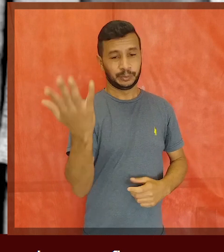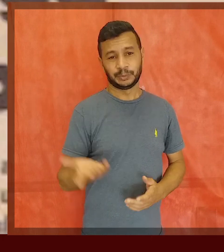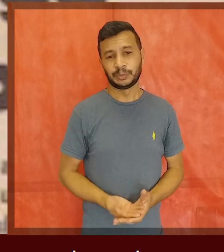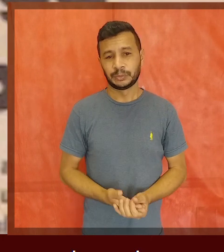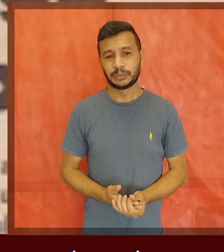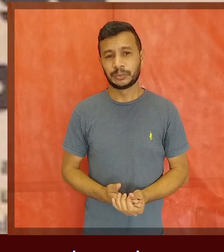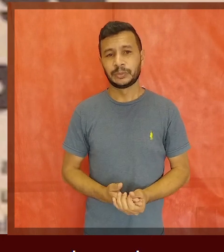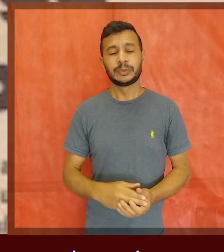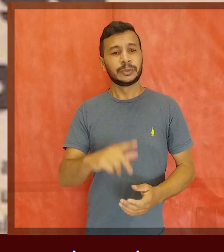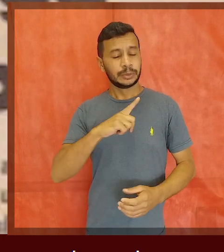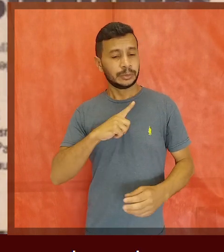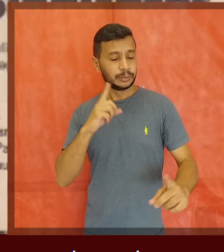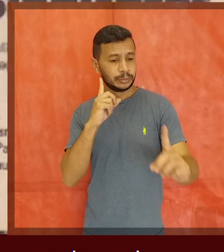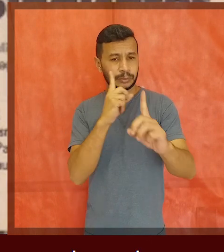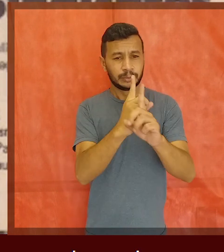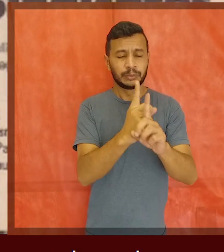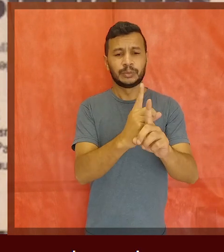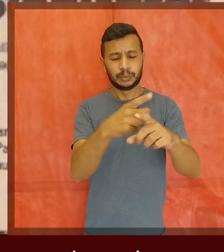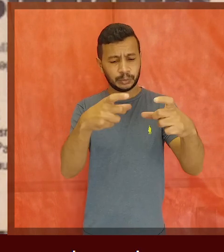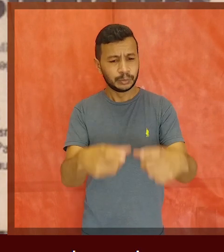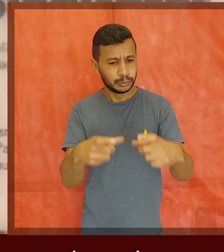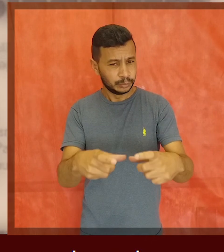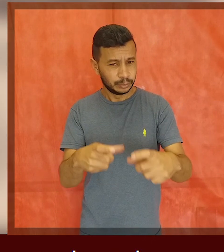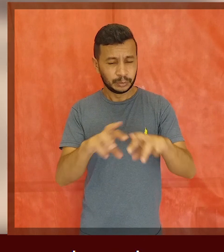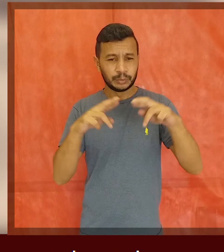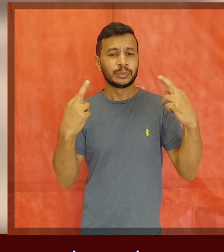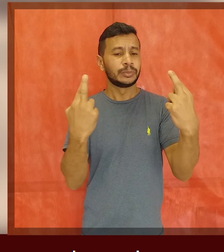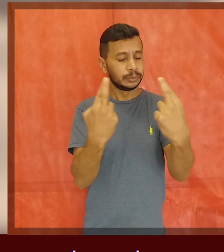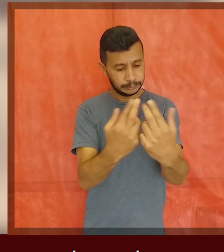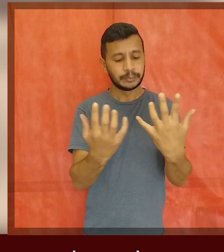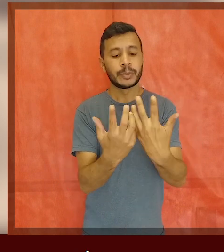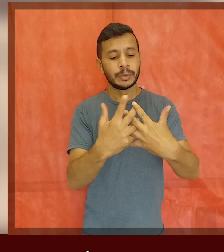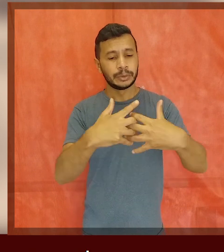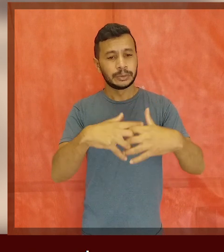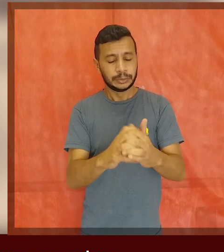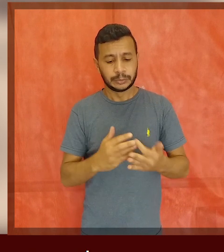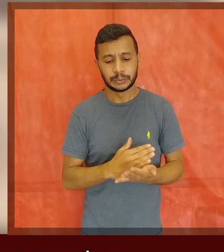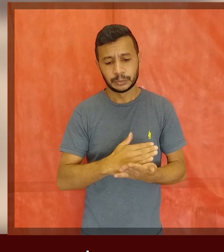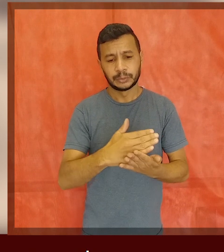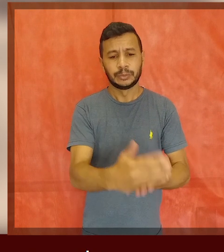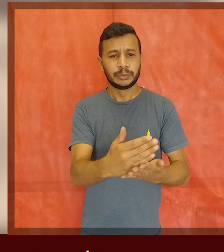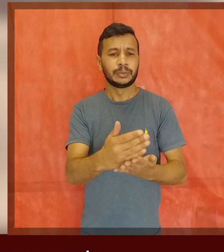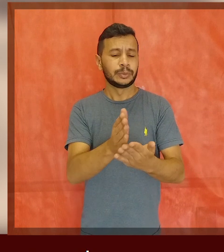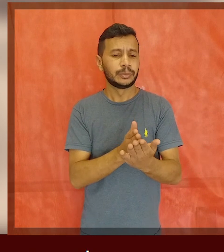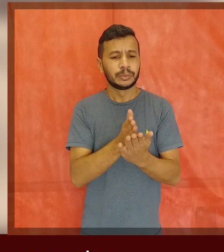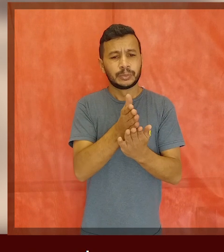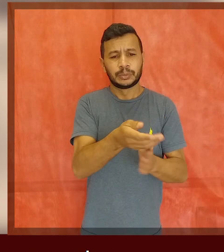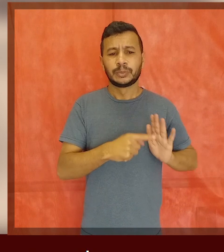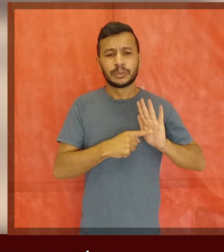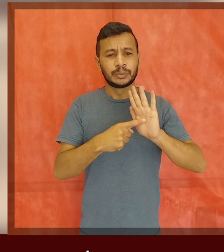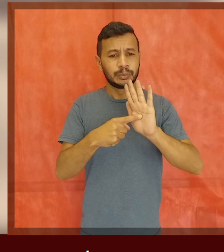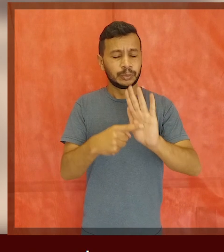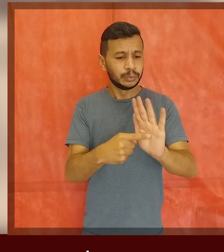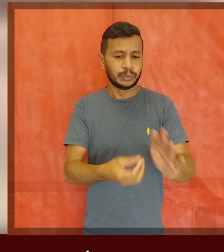habiografias. Ao sediar o encontro regional, o sindicato abriu caminhos para denunciar a realidade presente nas metalúrgicas